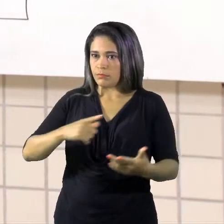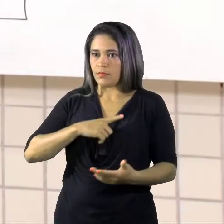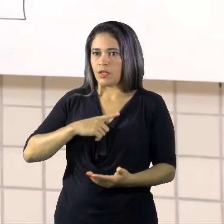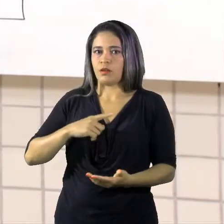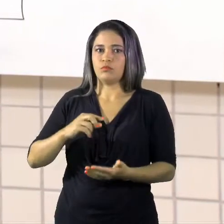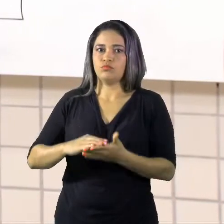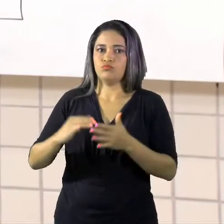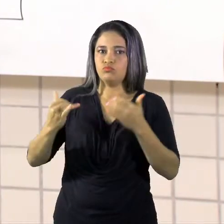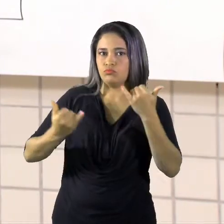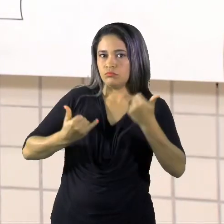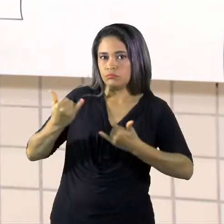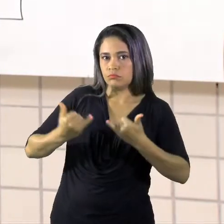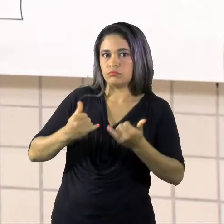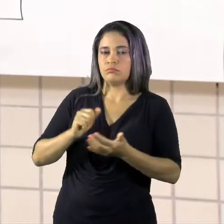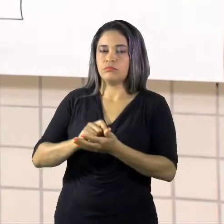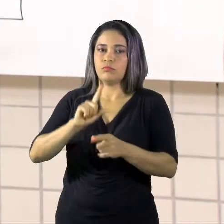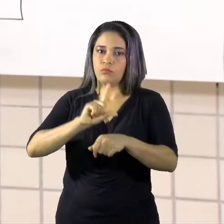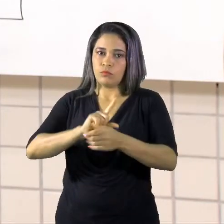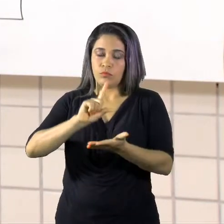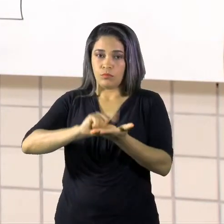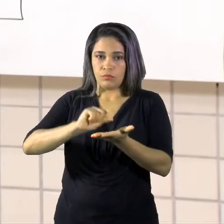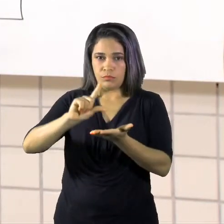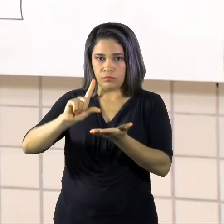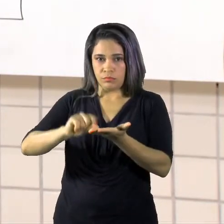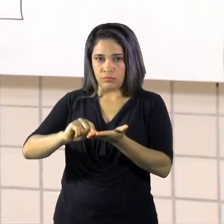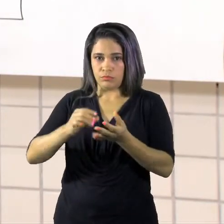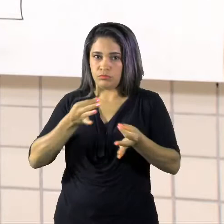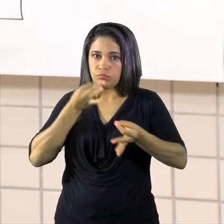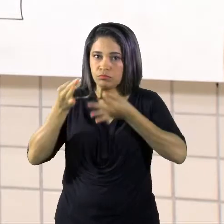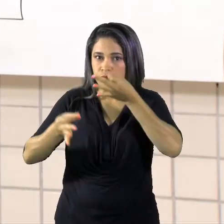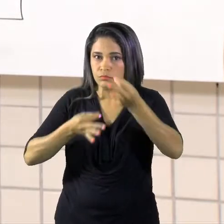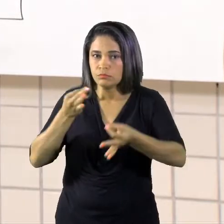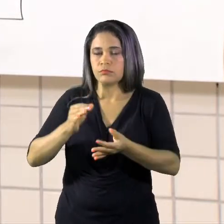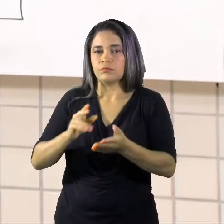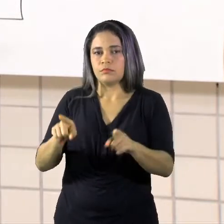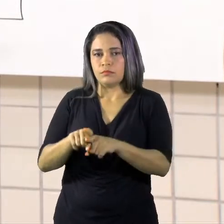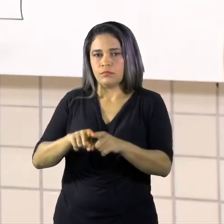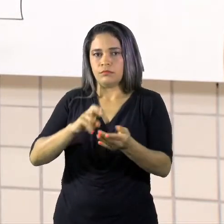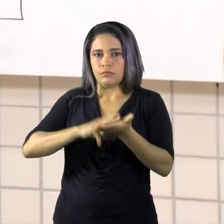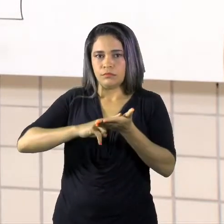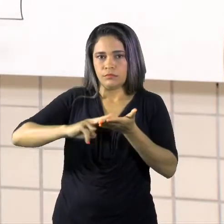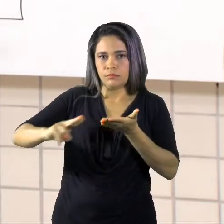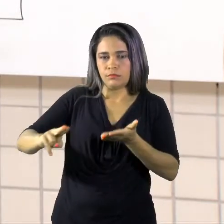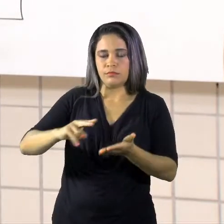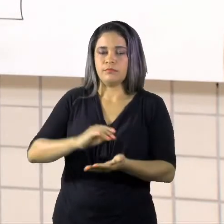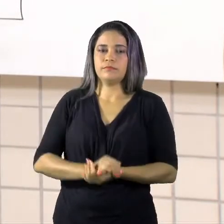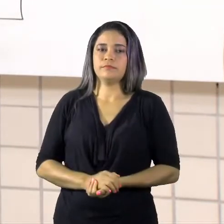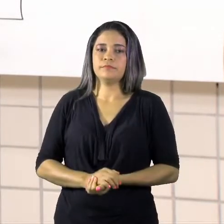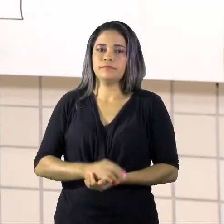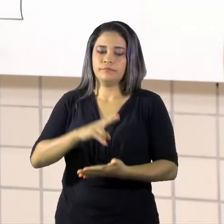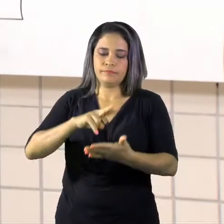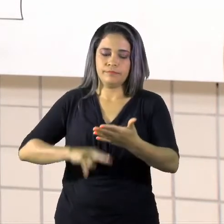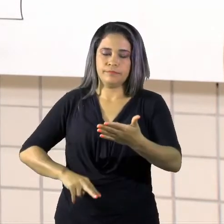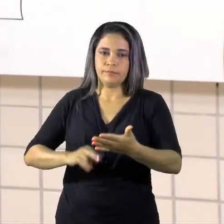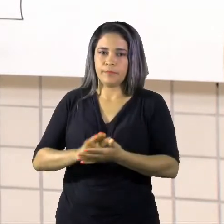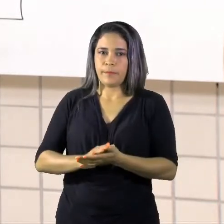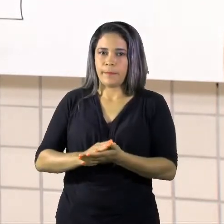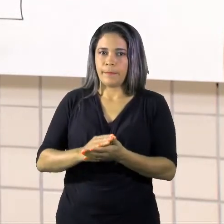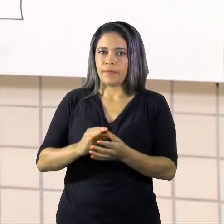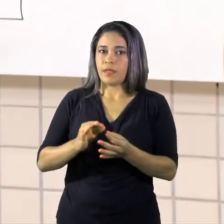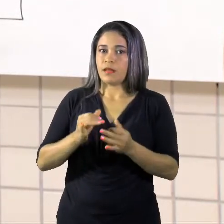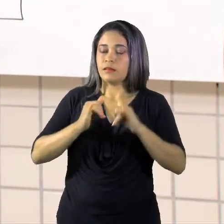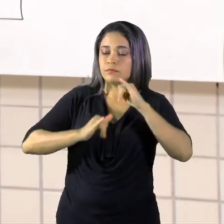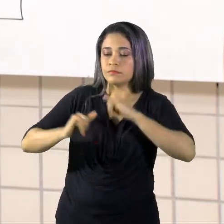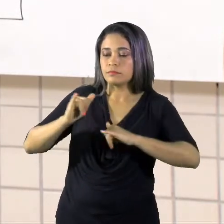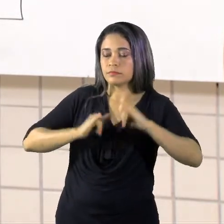notícia, um artigo de opinião e uma carta do leitor. A notícia. Crianças se